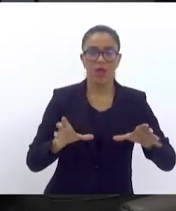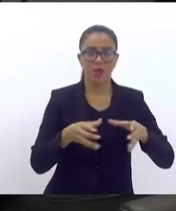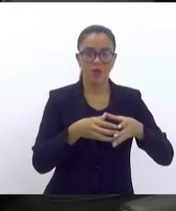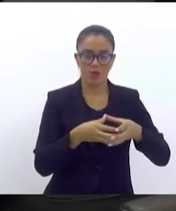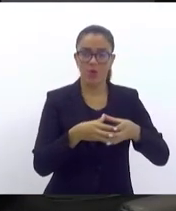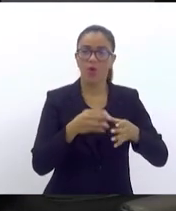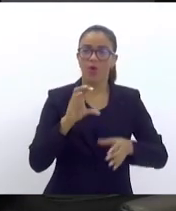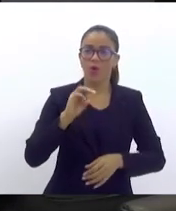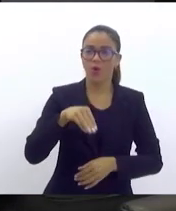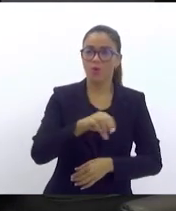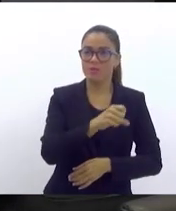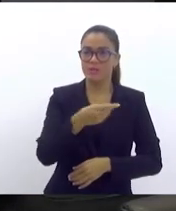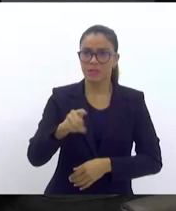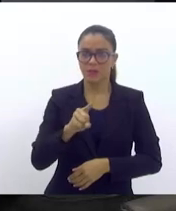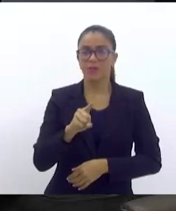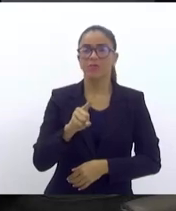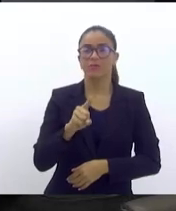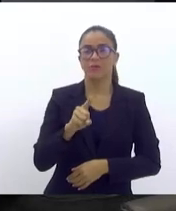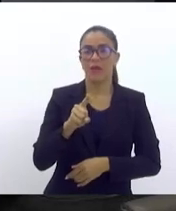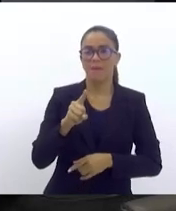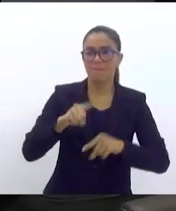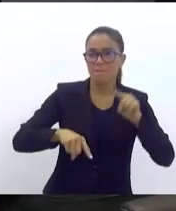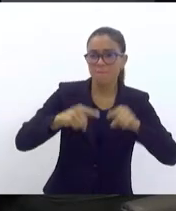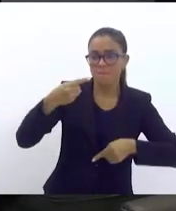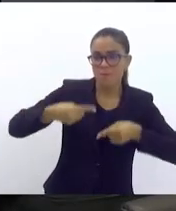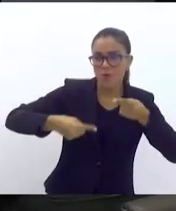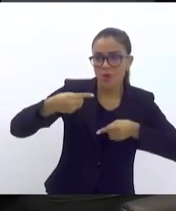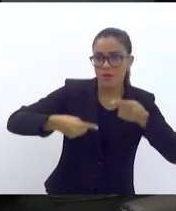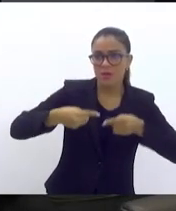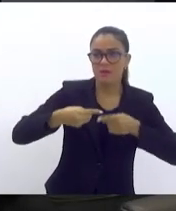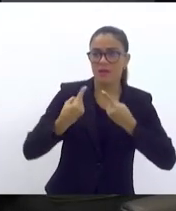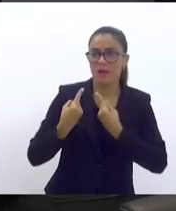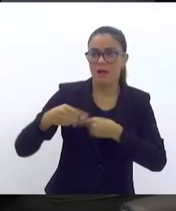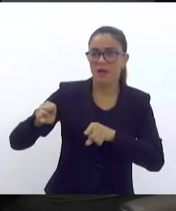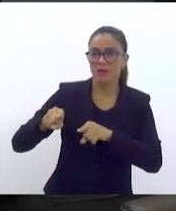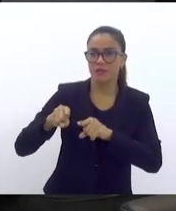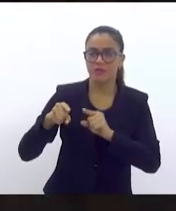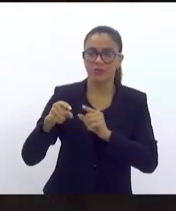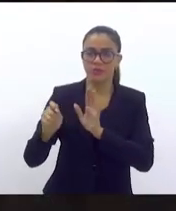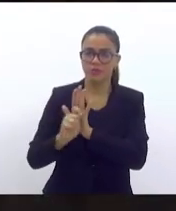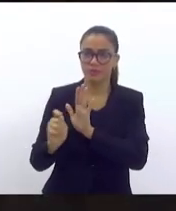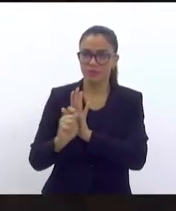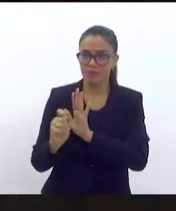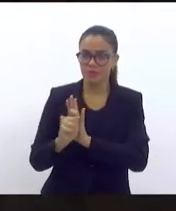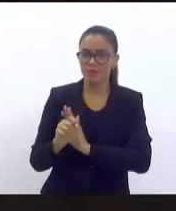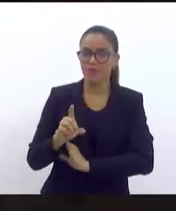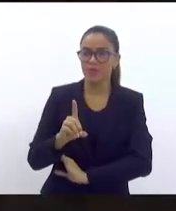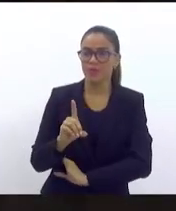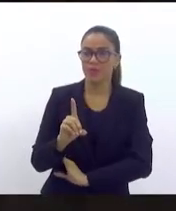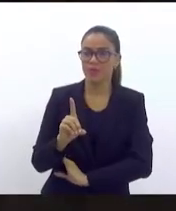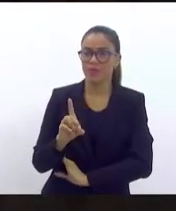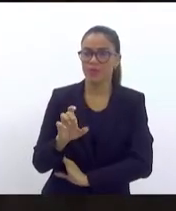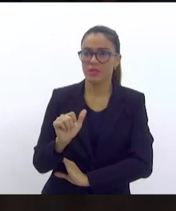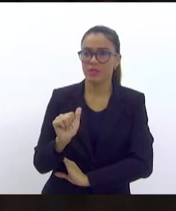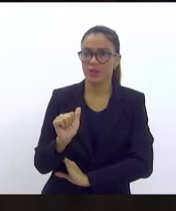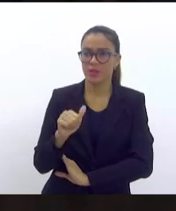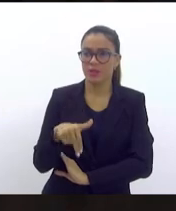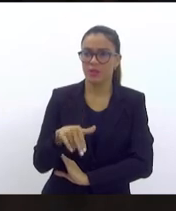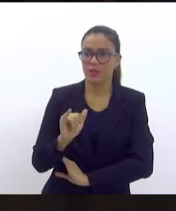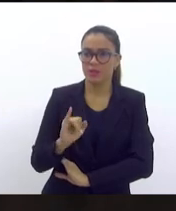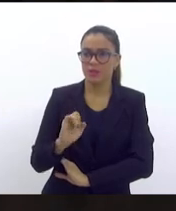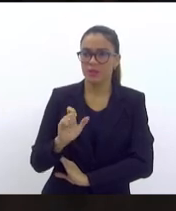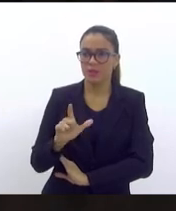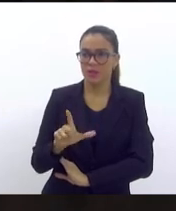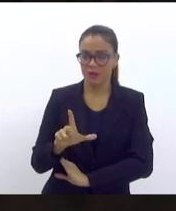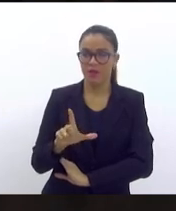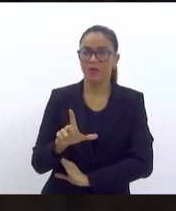da política de drogas da casa Deputado libra Elon e certamente serão co-autores comigo posteriormente